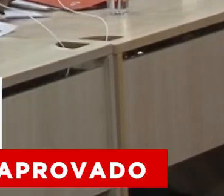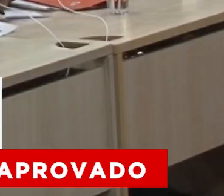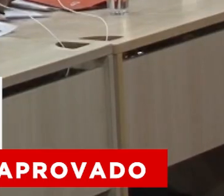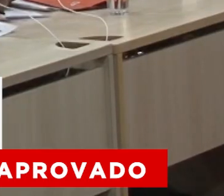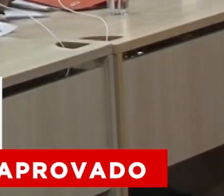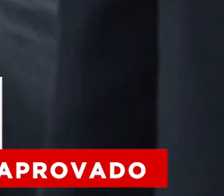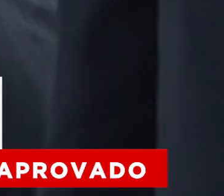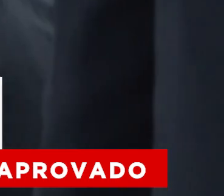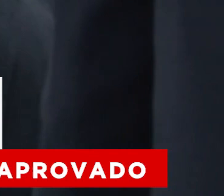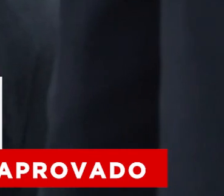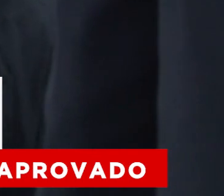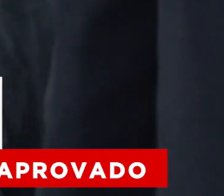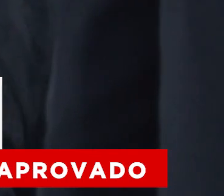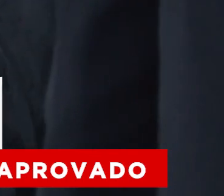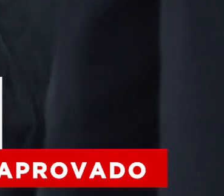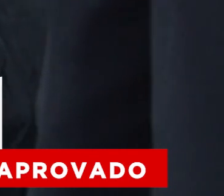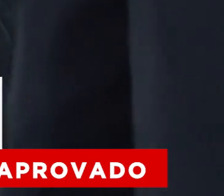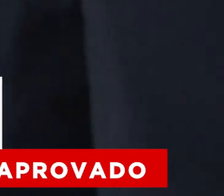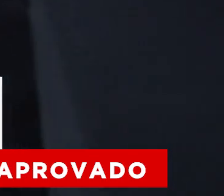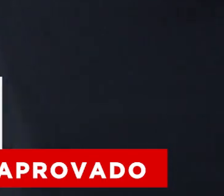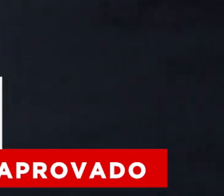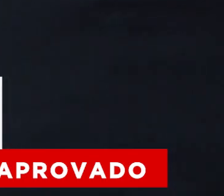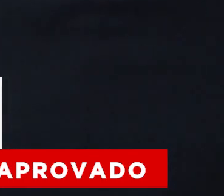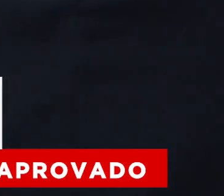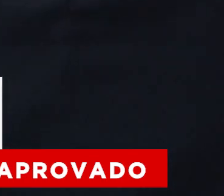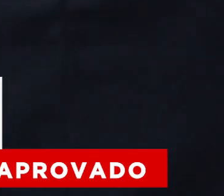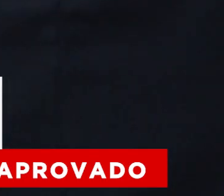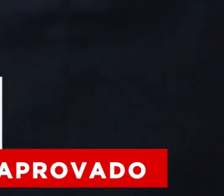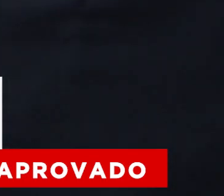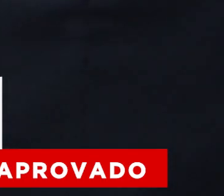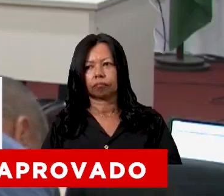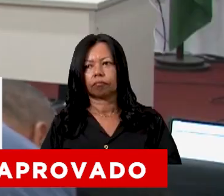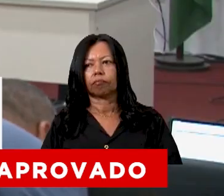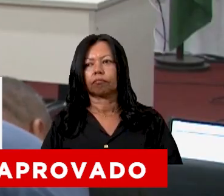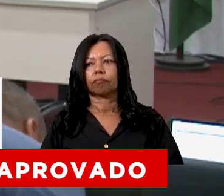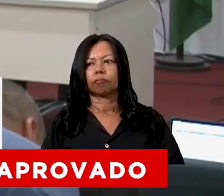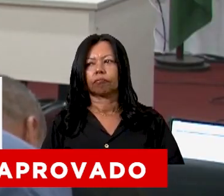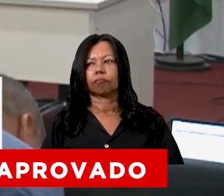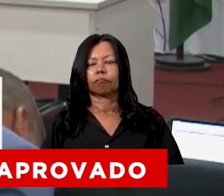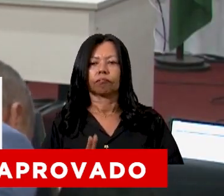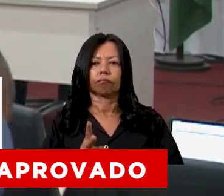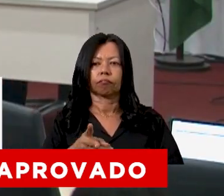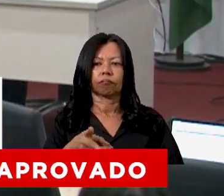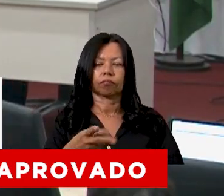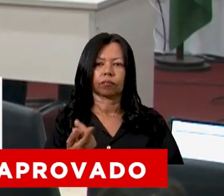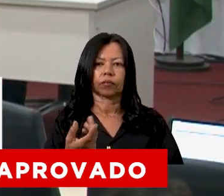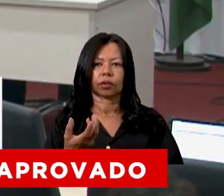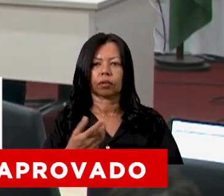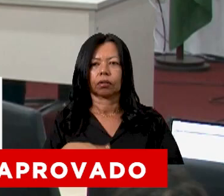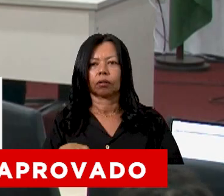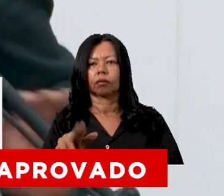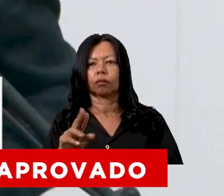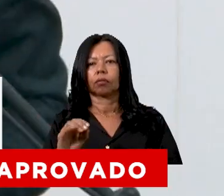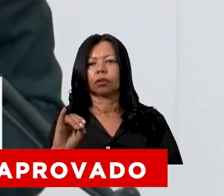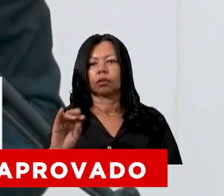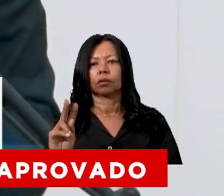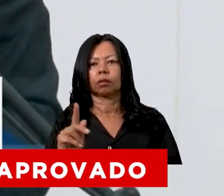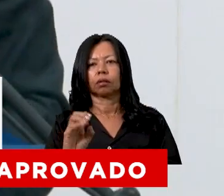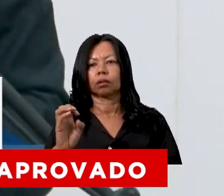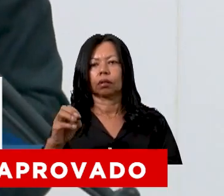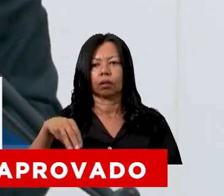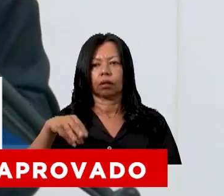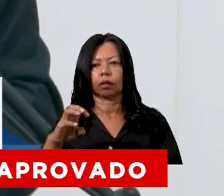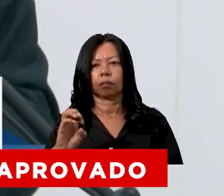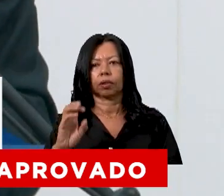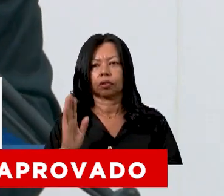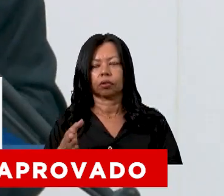escolas, creches, postos de saúde de Cubatão. Senhor presidente, o Guilherme do Salão já foi em